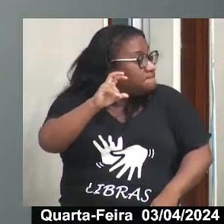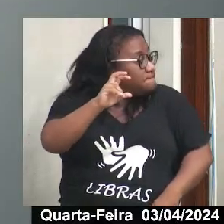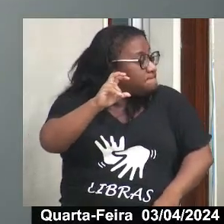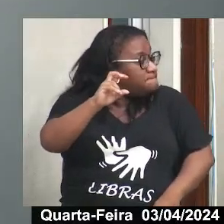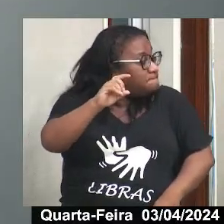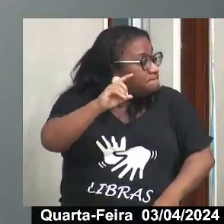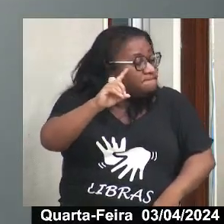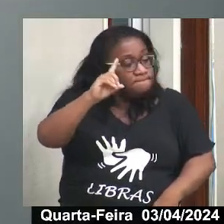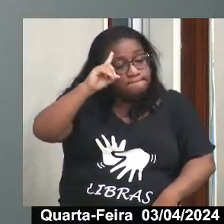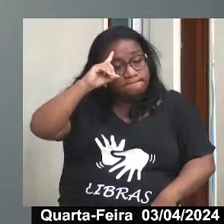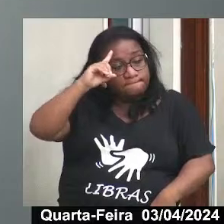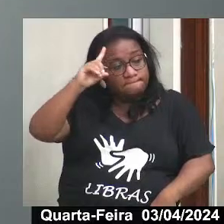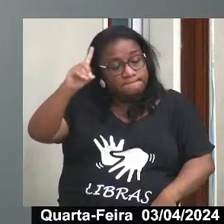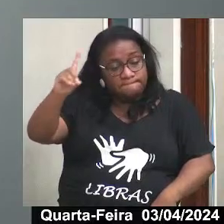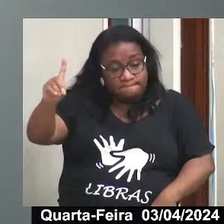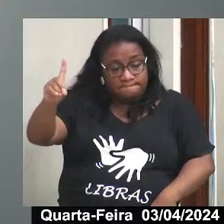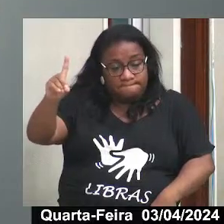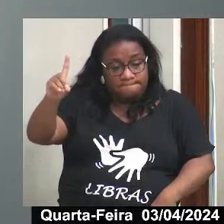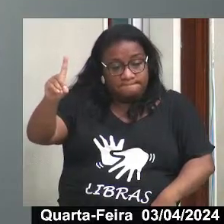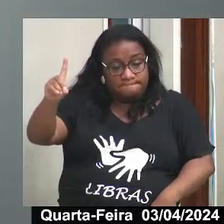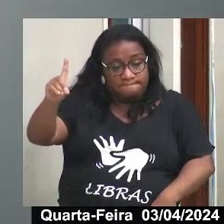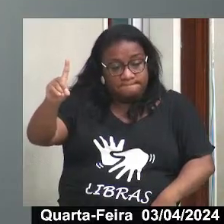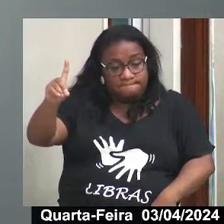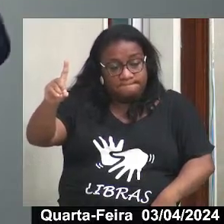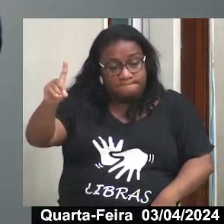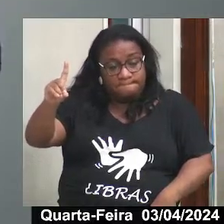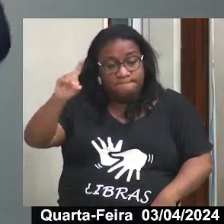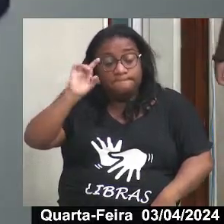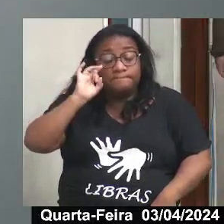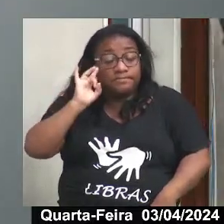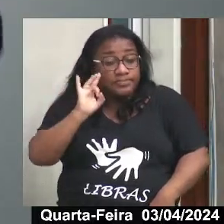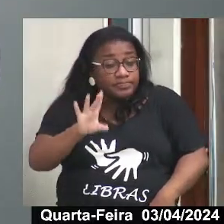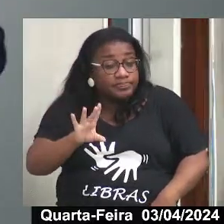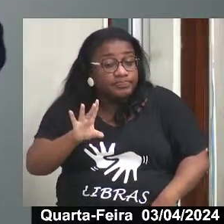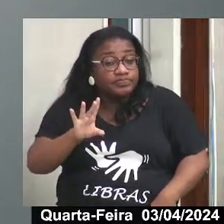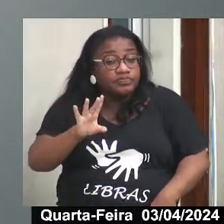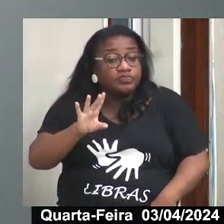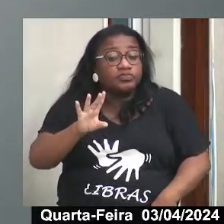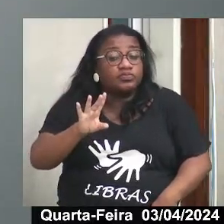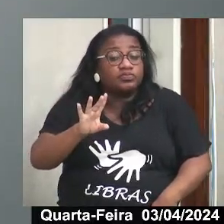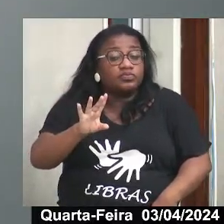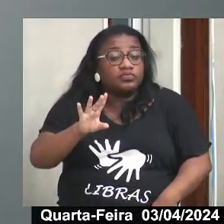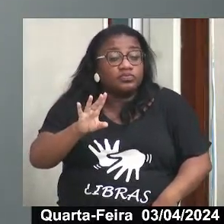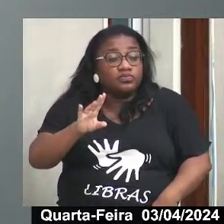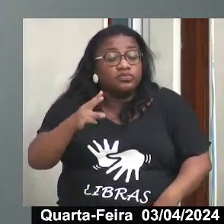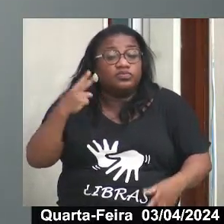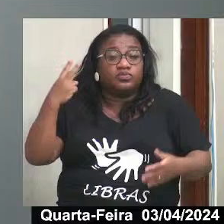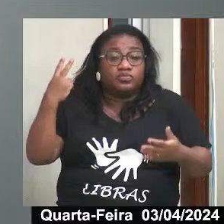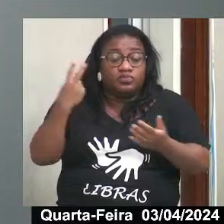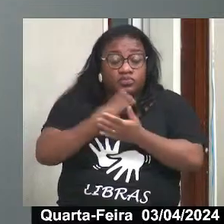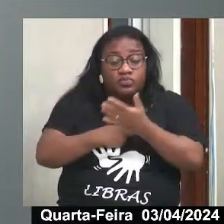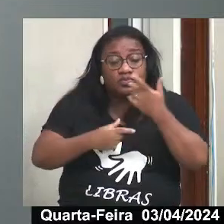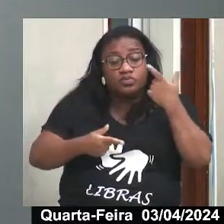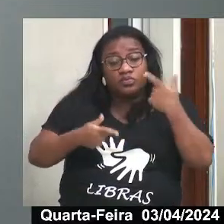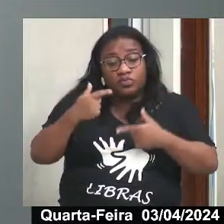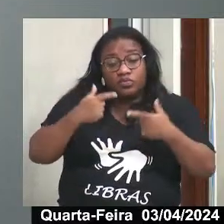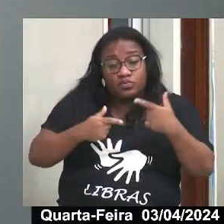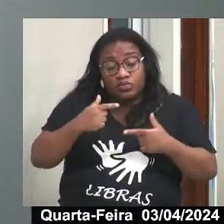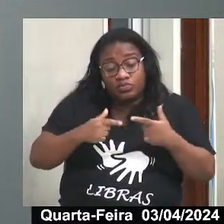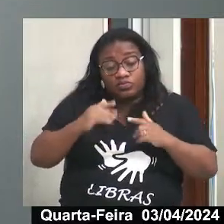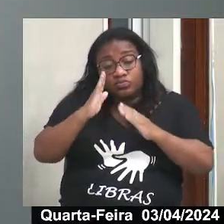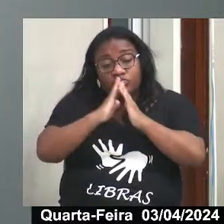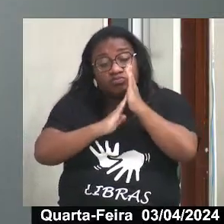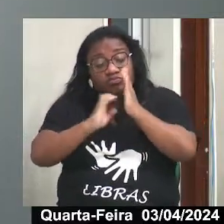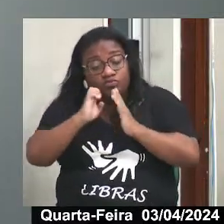nosso mandato esteve fora da Câmara Municipal apenas e somente prejudicou o povo